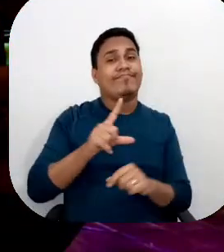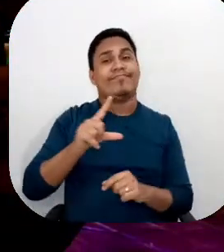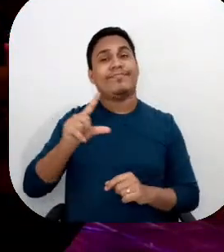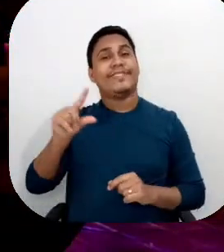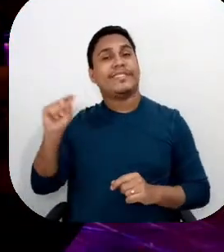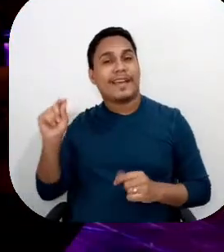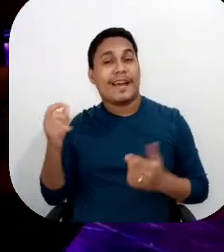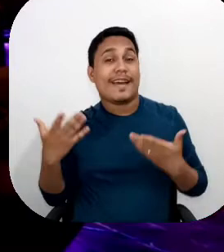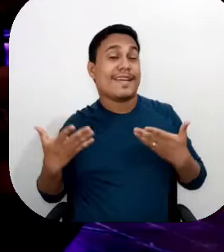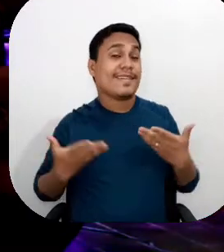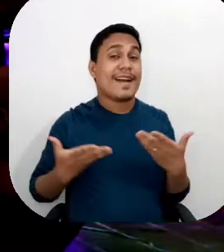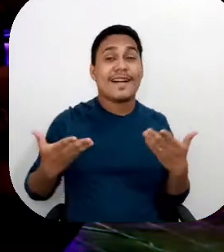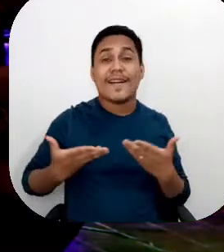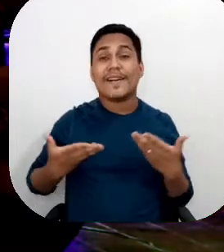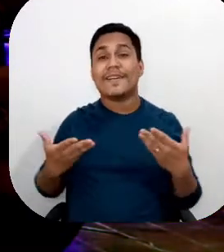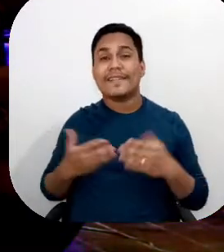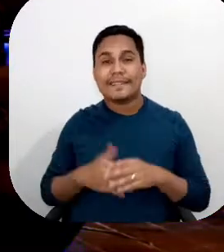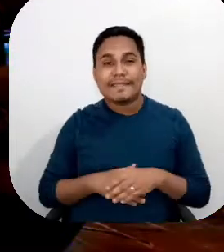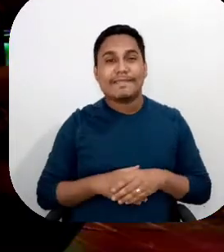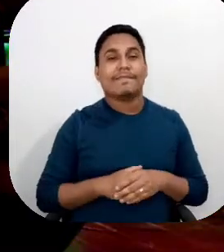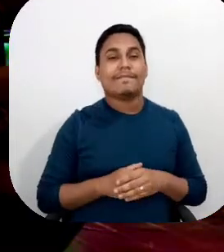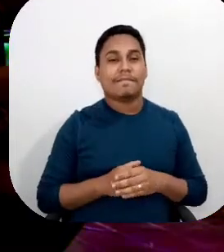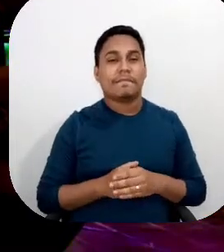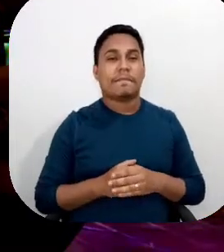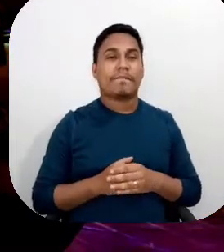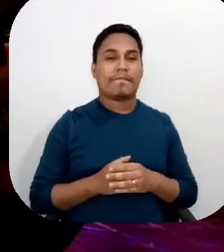Please, go